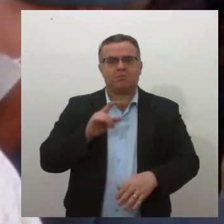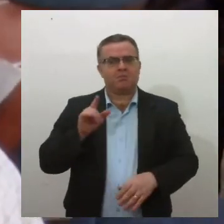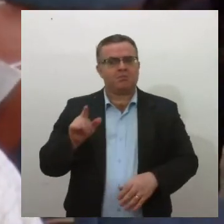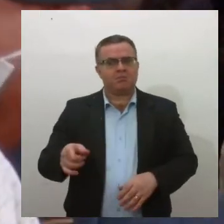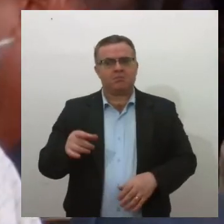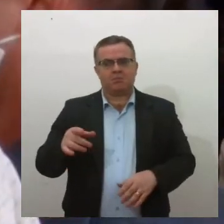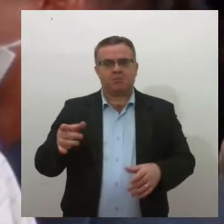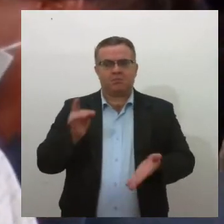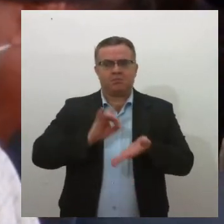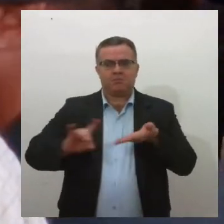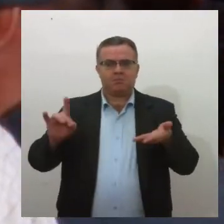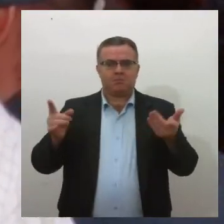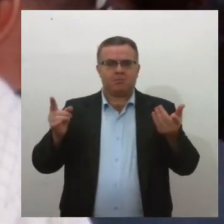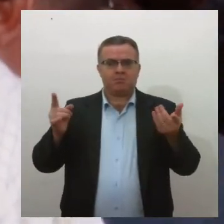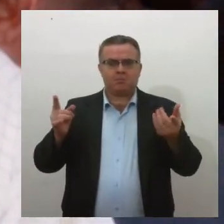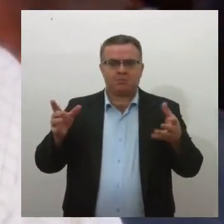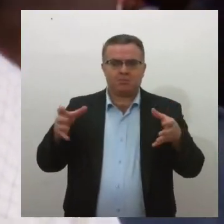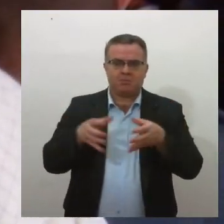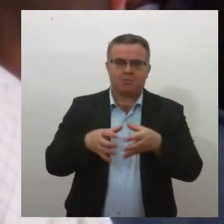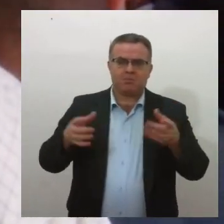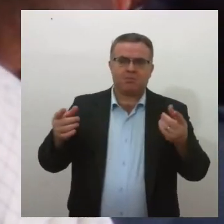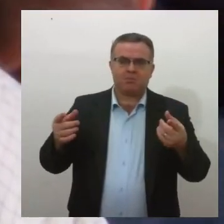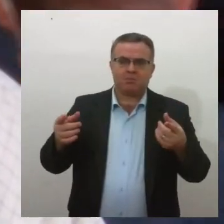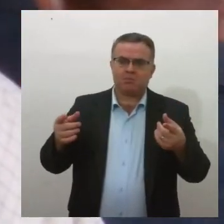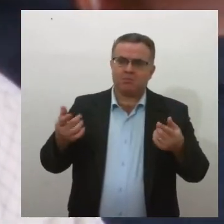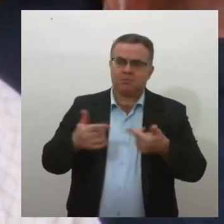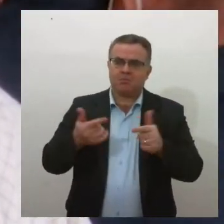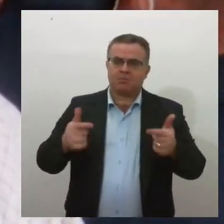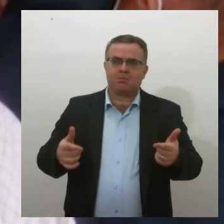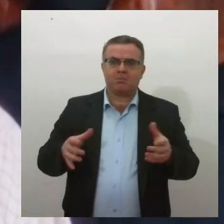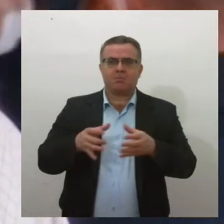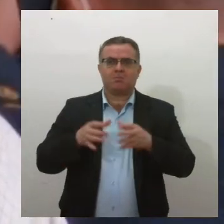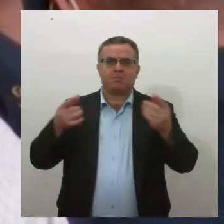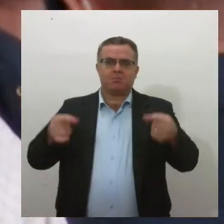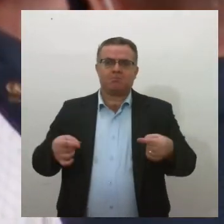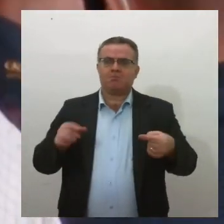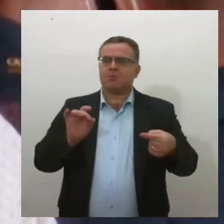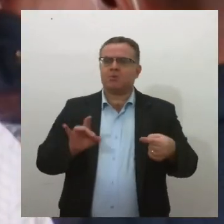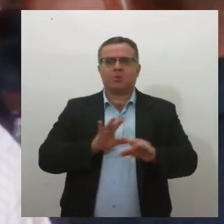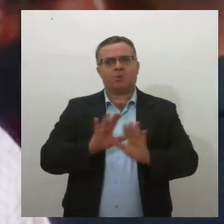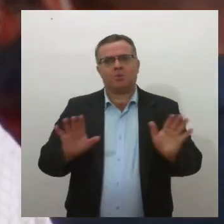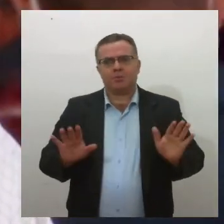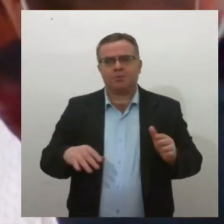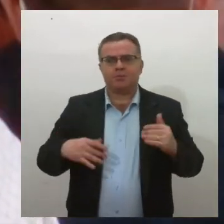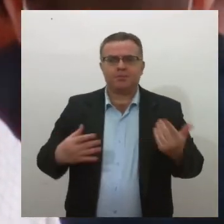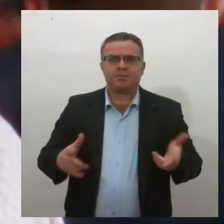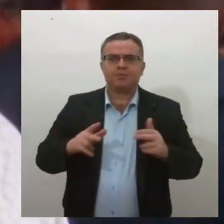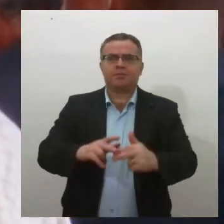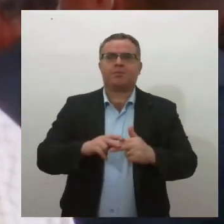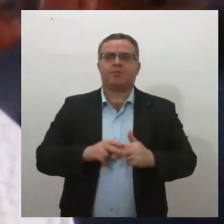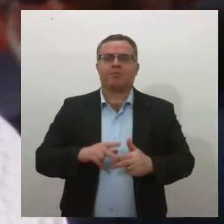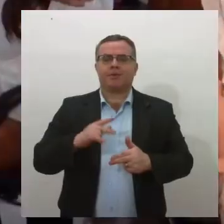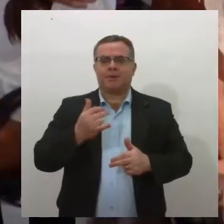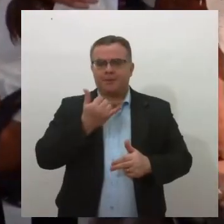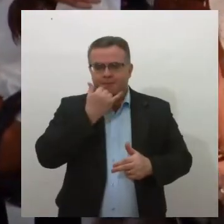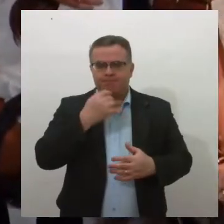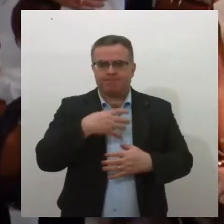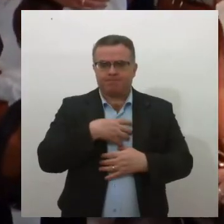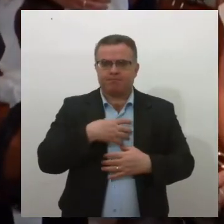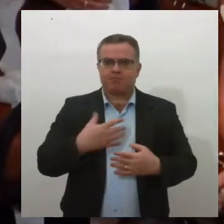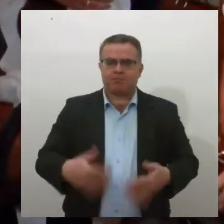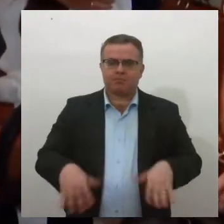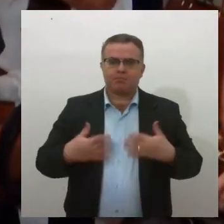inimigos, deixou adversários políticos. Então, lamentável, a perda realmente é que nós iremos sentir muito. O